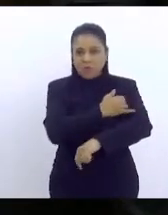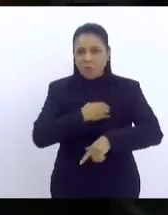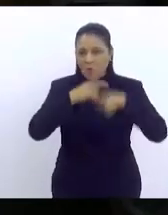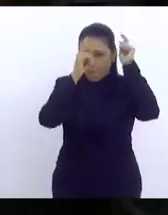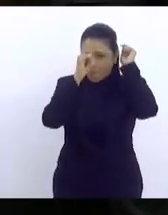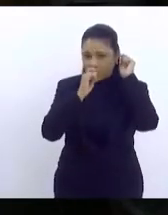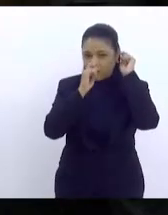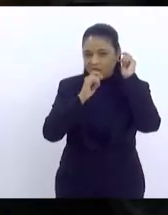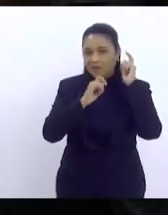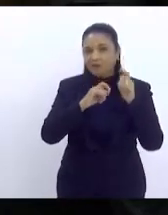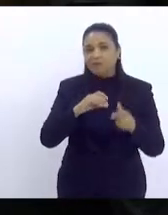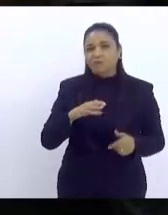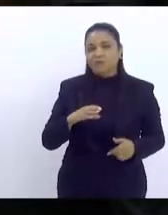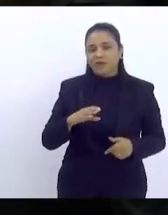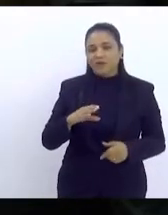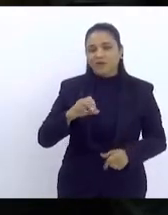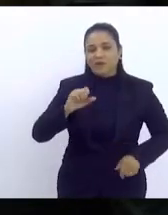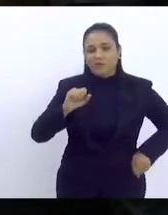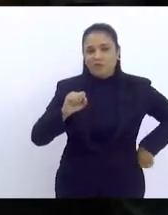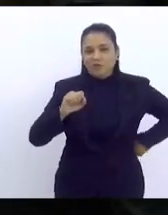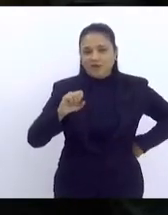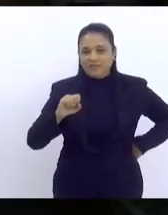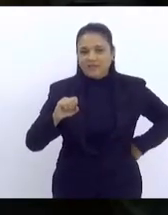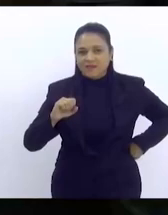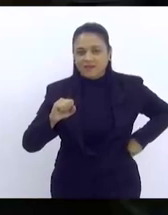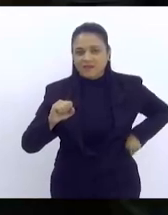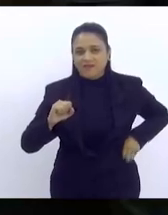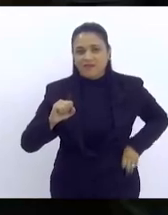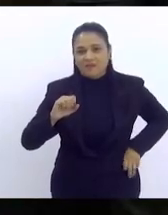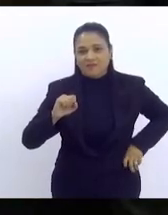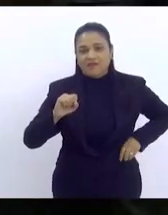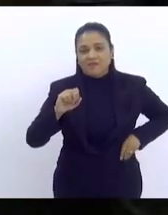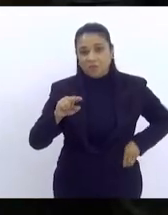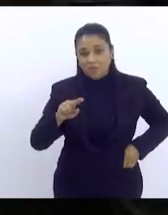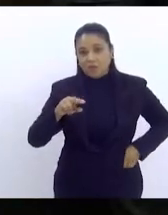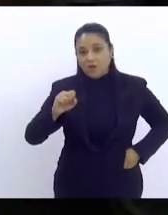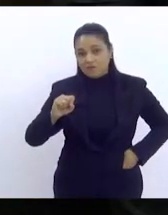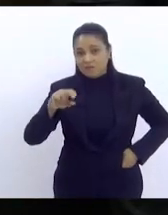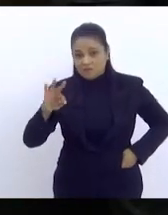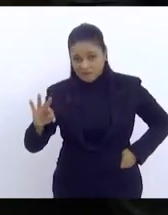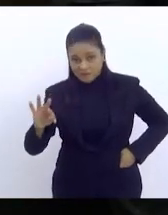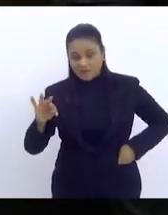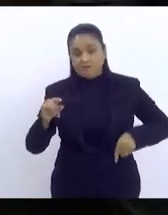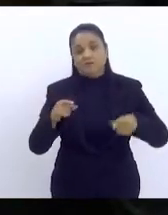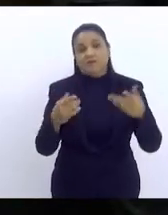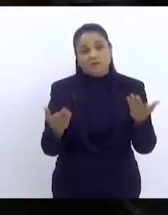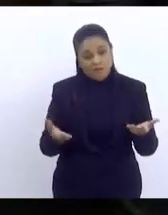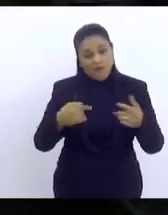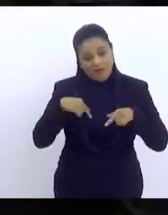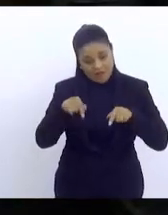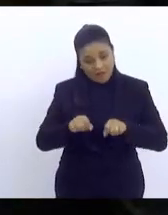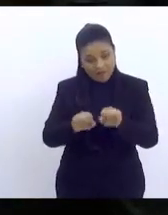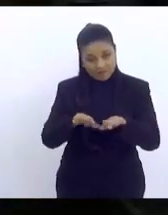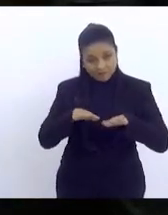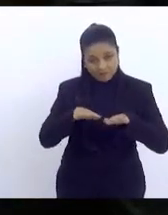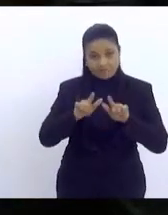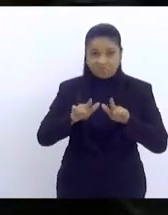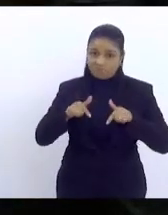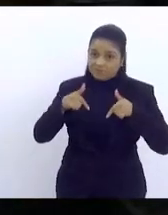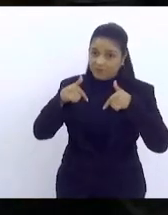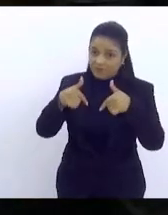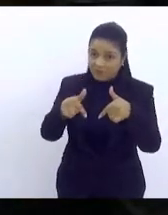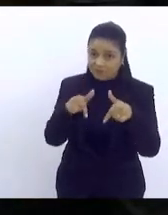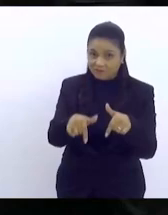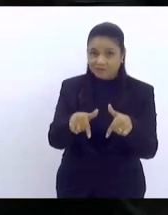isso não é nem aqui nem na China Então essa casa precisa enfrentar façam apenas comissões pertinentes